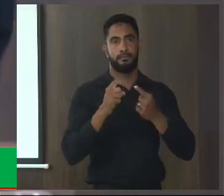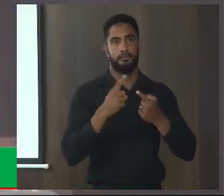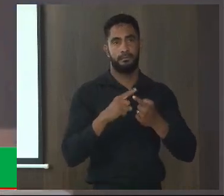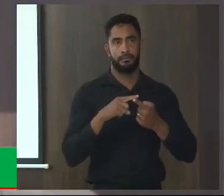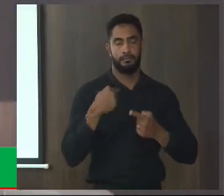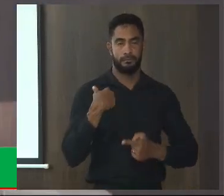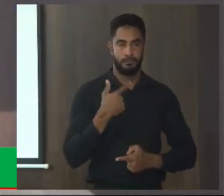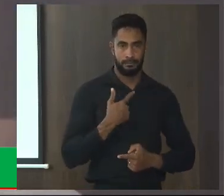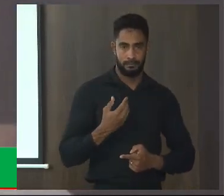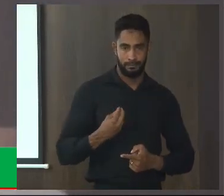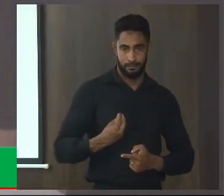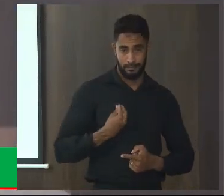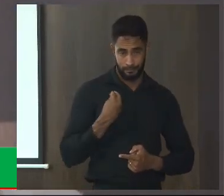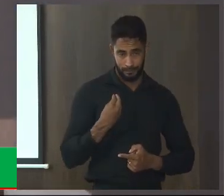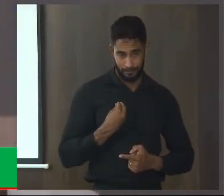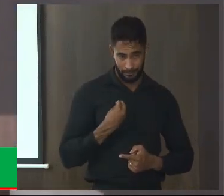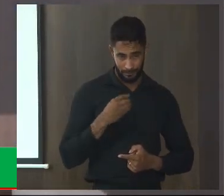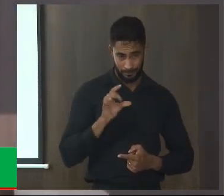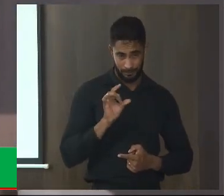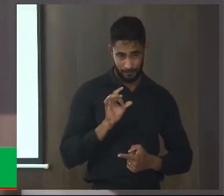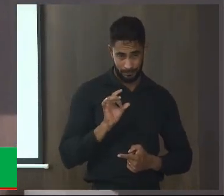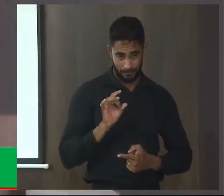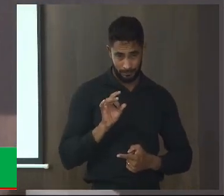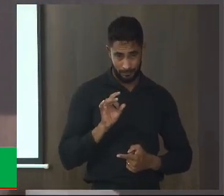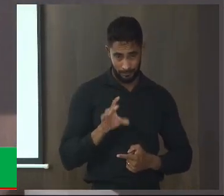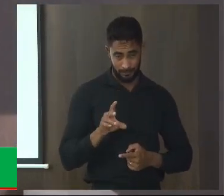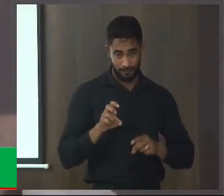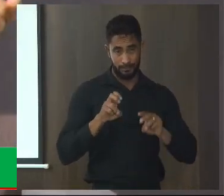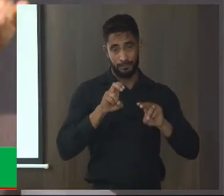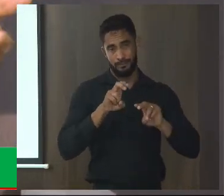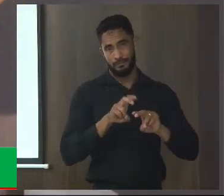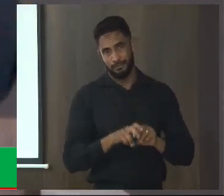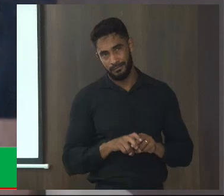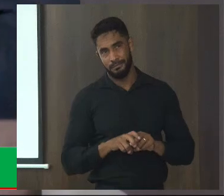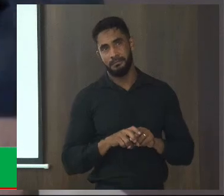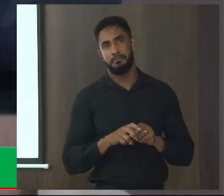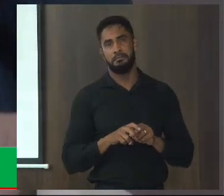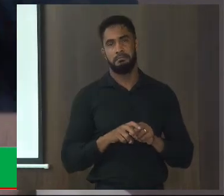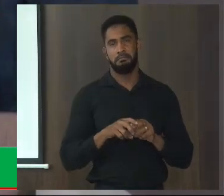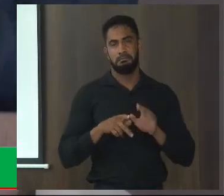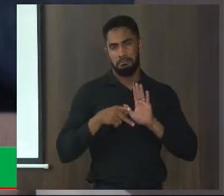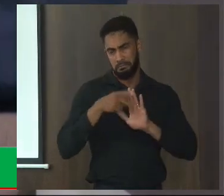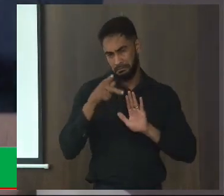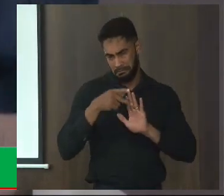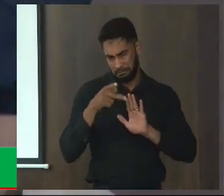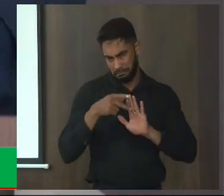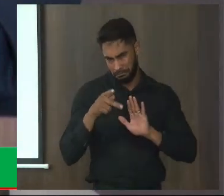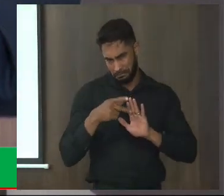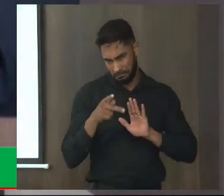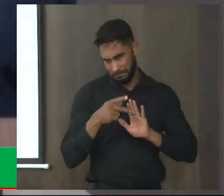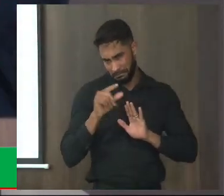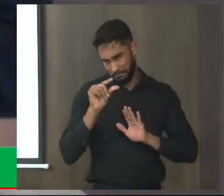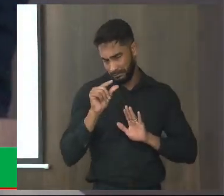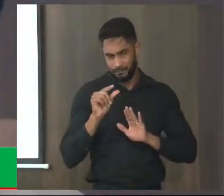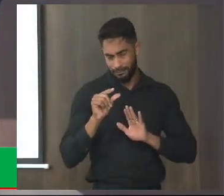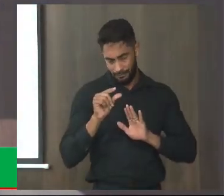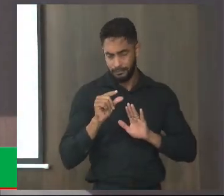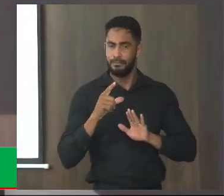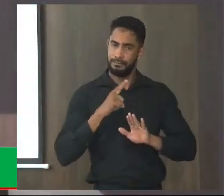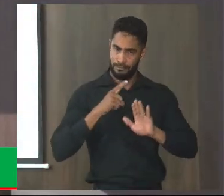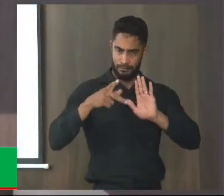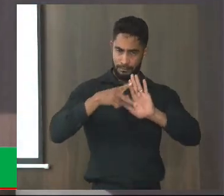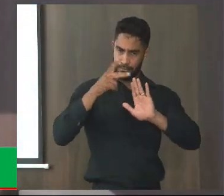está aqui nessa casa somente sentado com pequenos projetos. Além de projetos grandes que essa casa, os